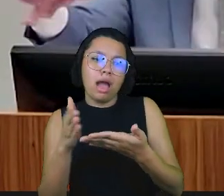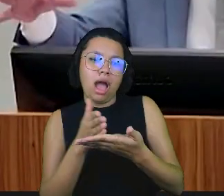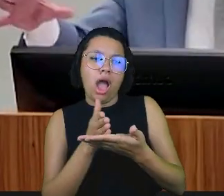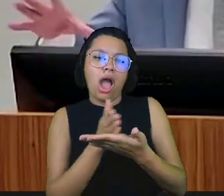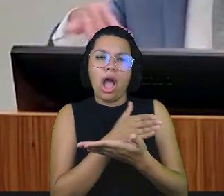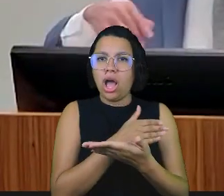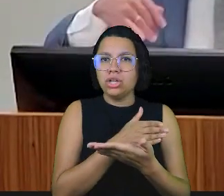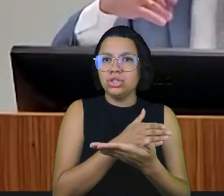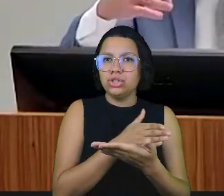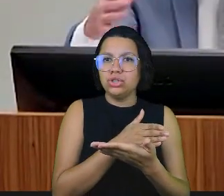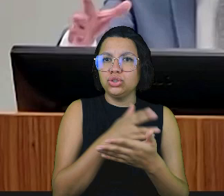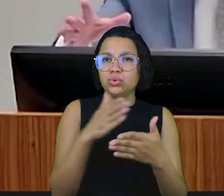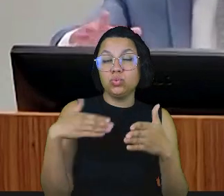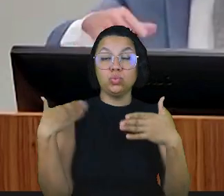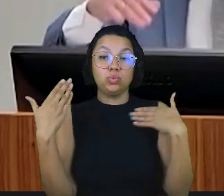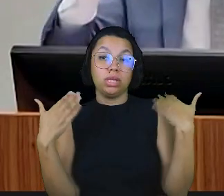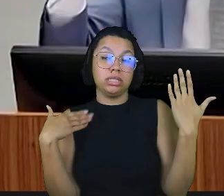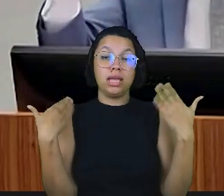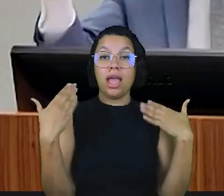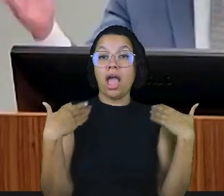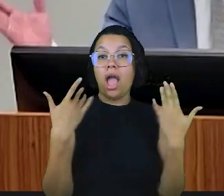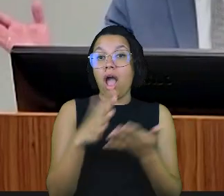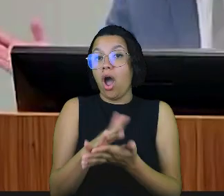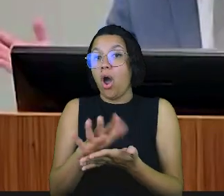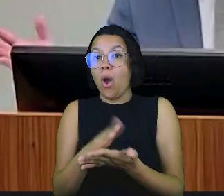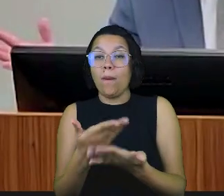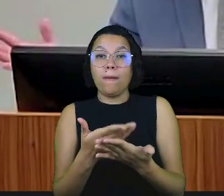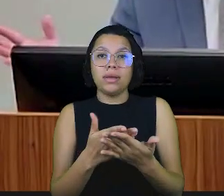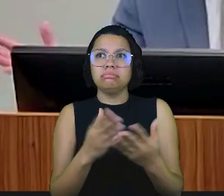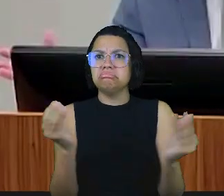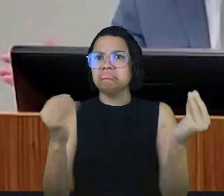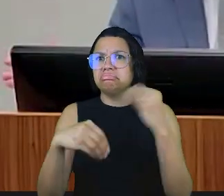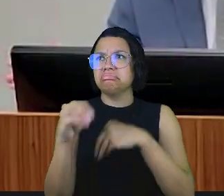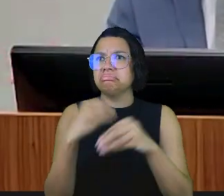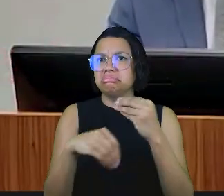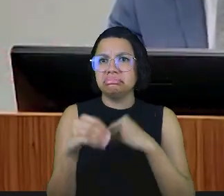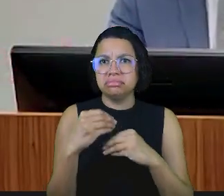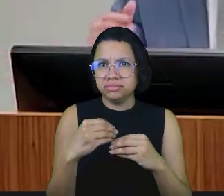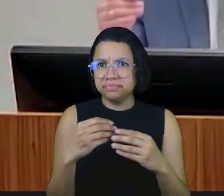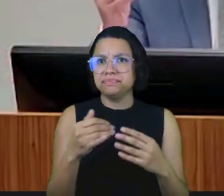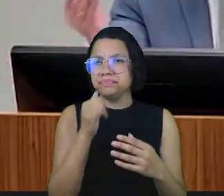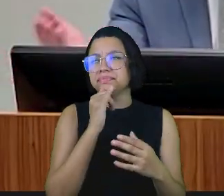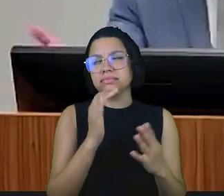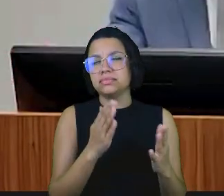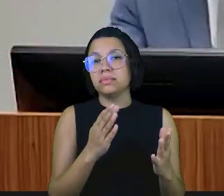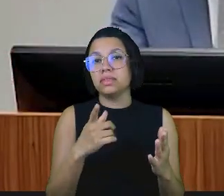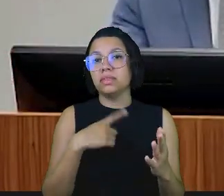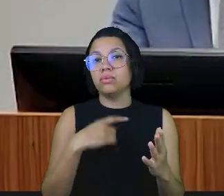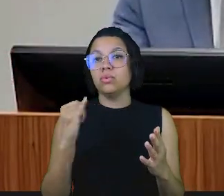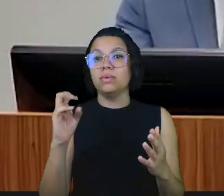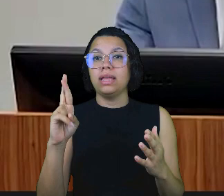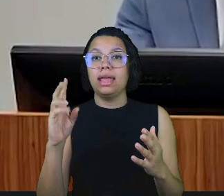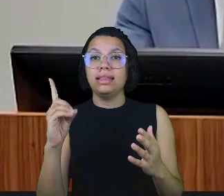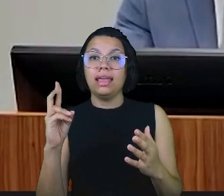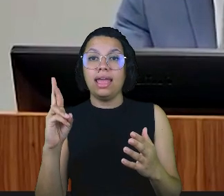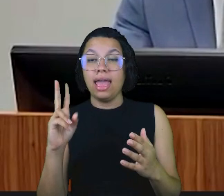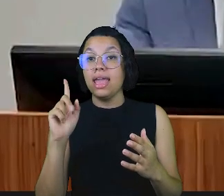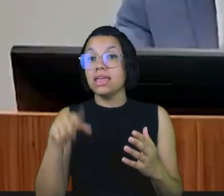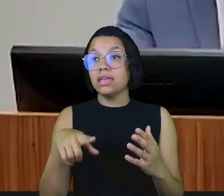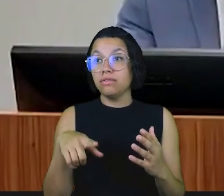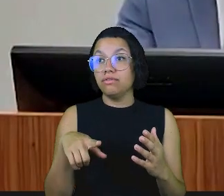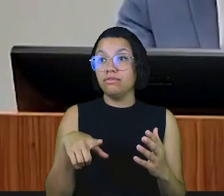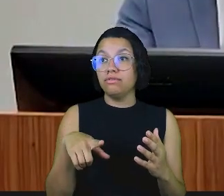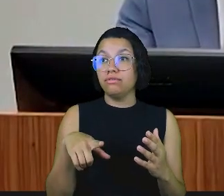todas misturadas, não é? Porque nós temos um IRDR que foi instalado